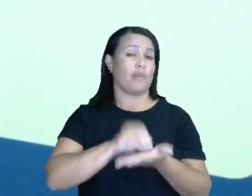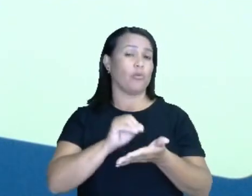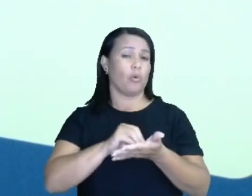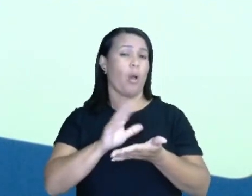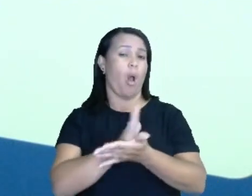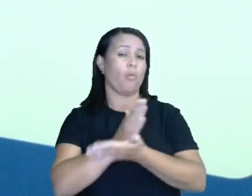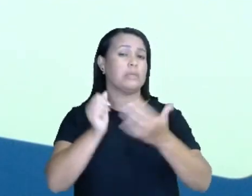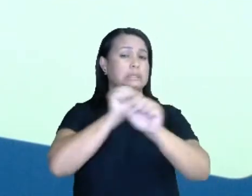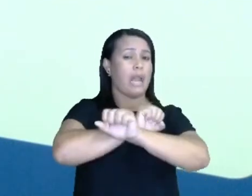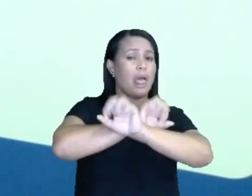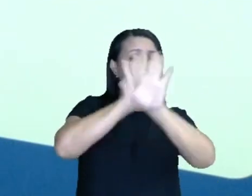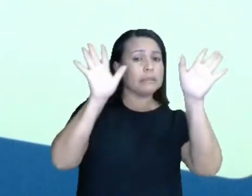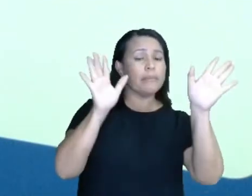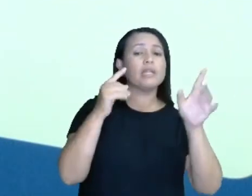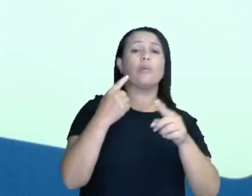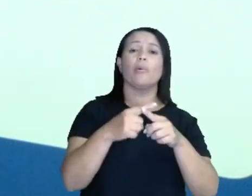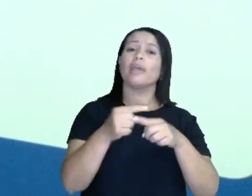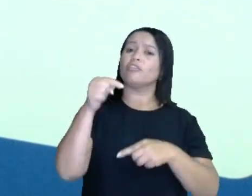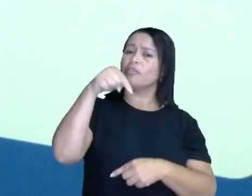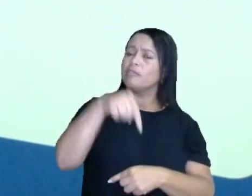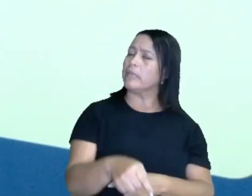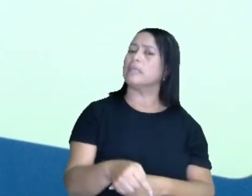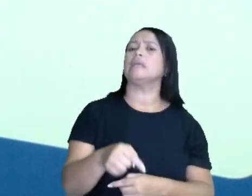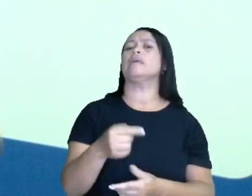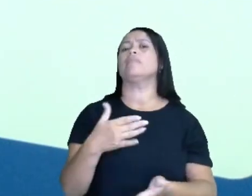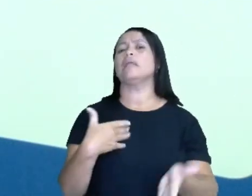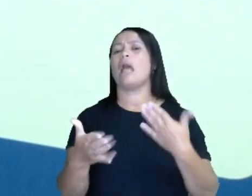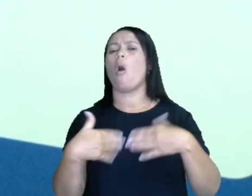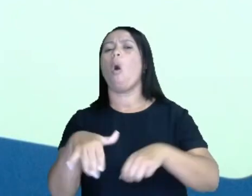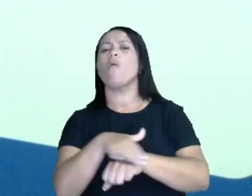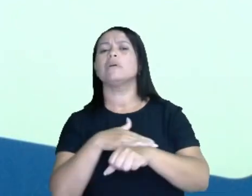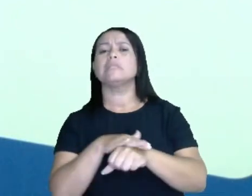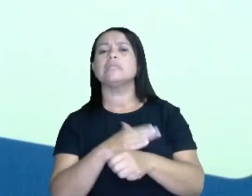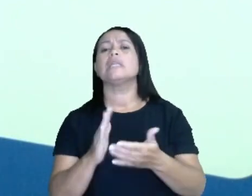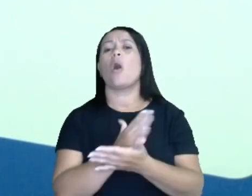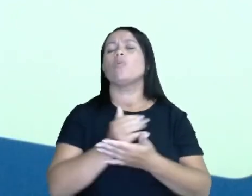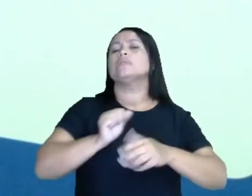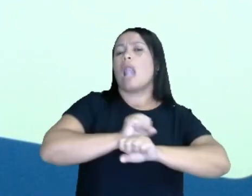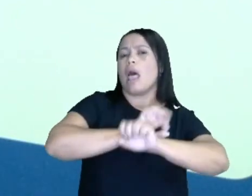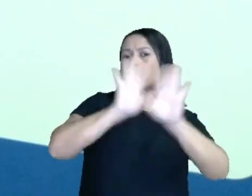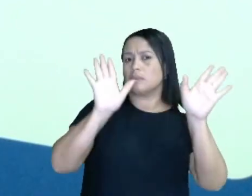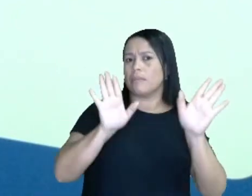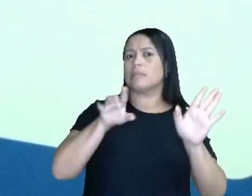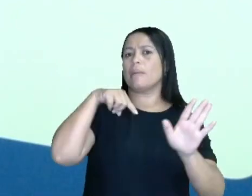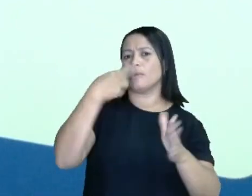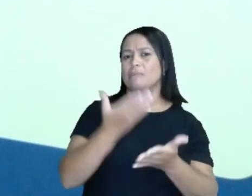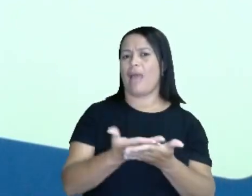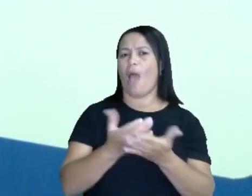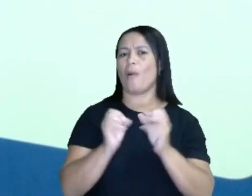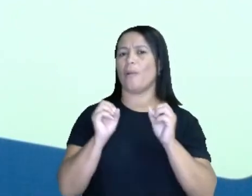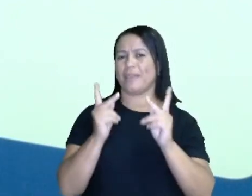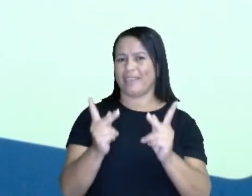que a gente busca trazer aqui correções ou maiores esclarecimentos na próxima aula.